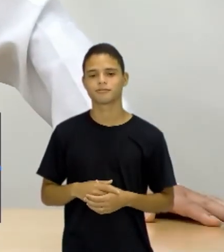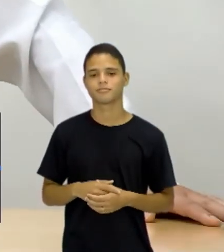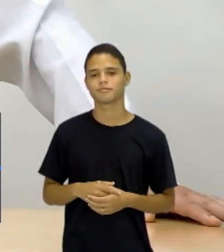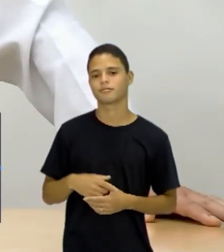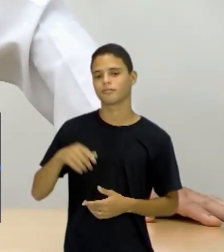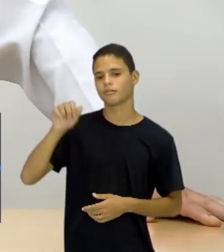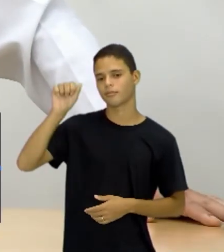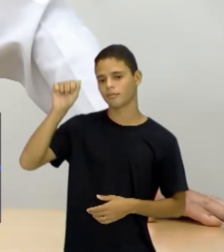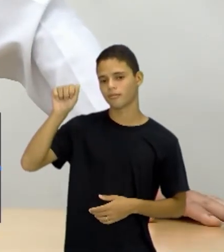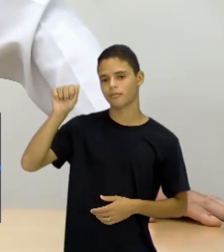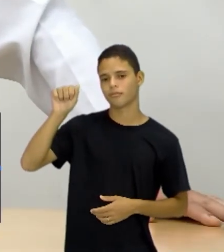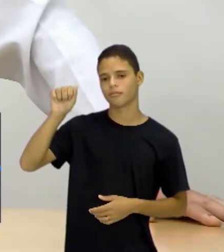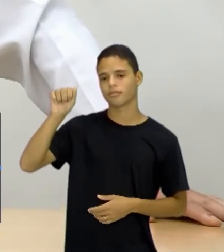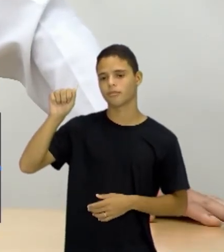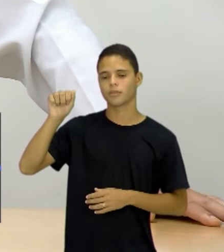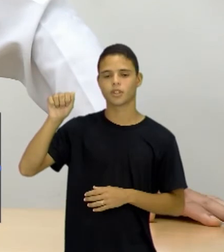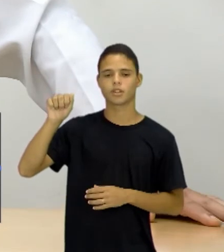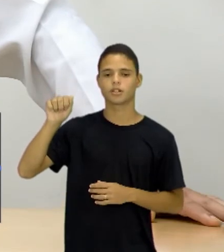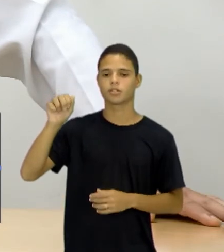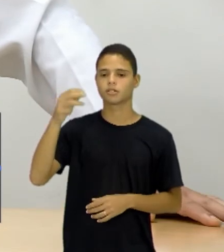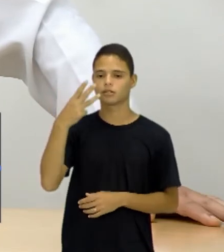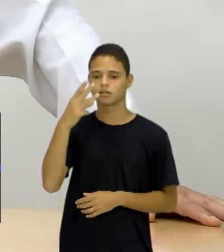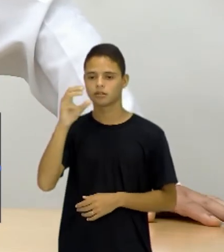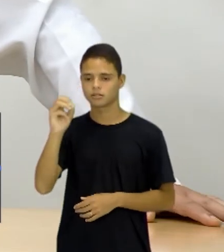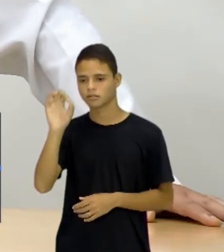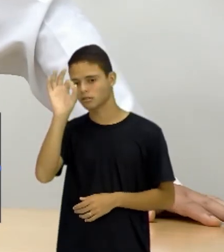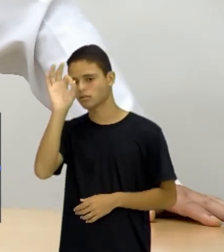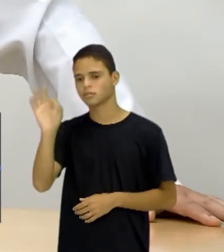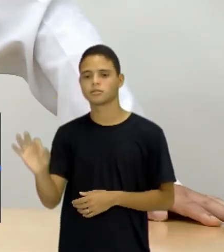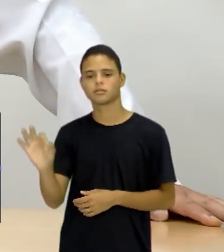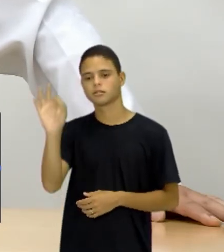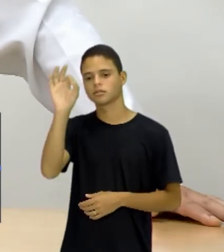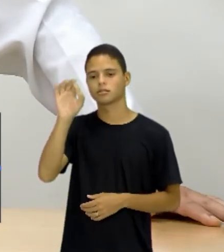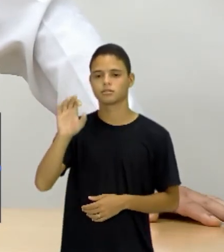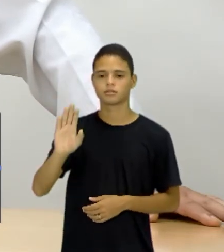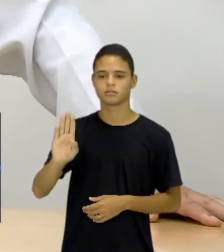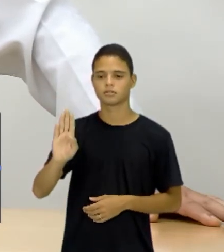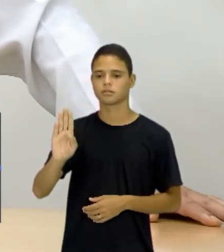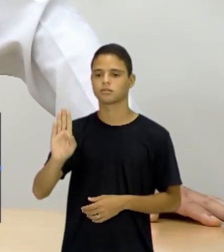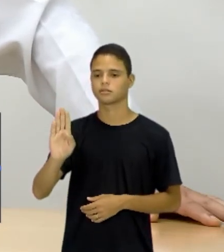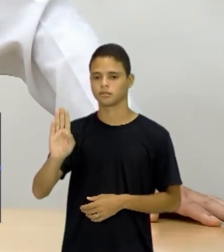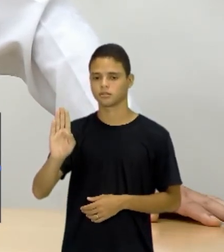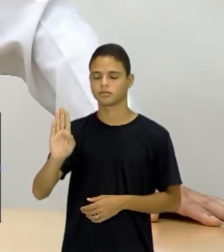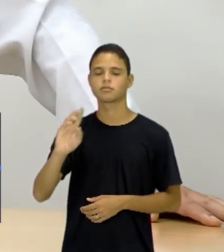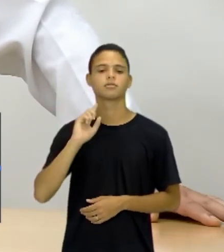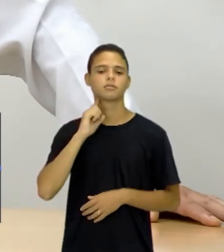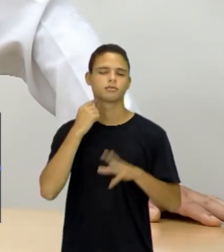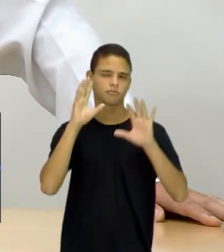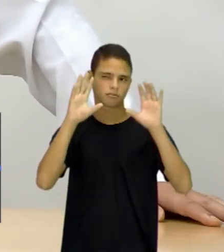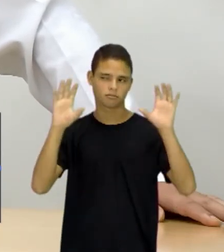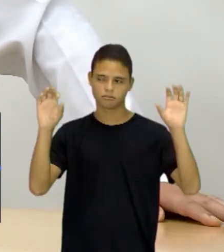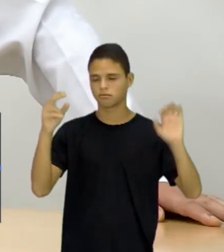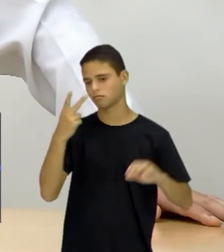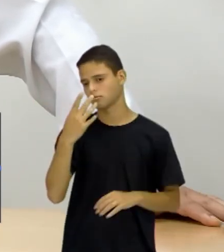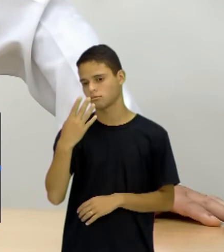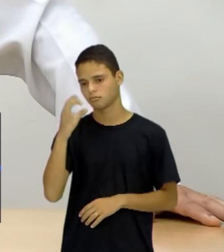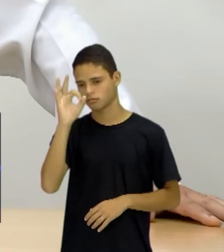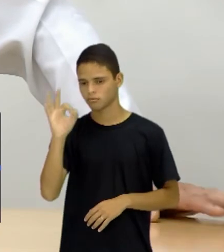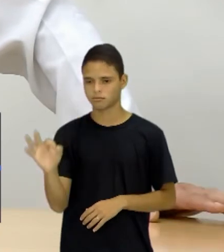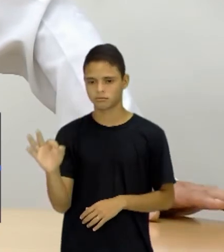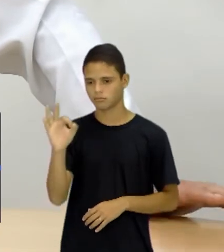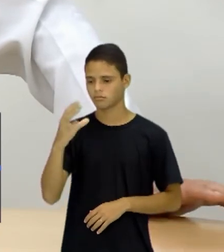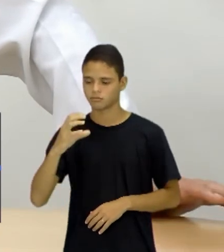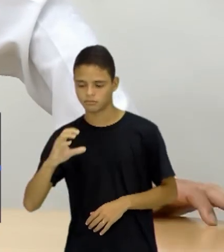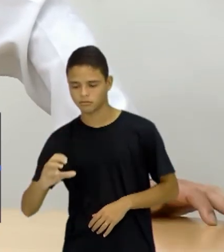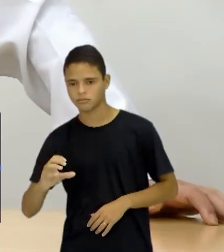Alternativa A, ela só aparece durante o dia, 30%. Alternativa B, a poluição não permite, 24%.